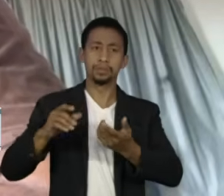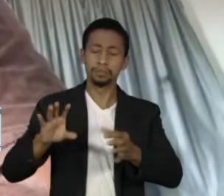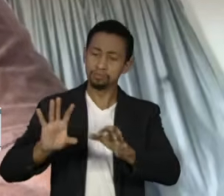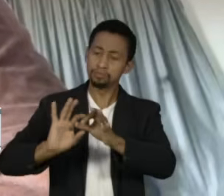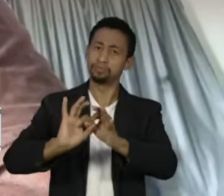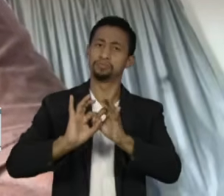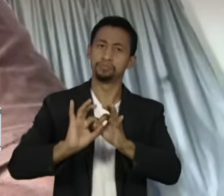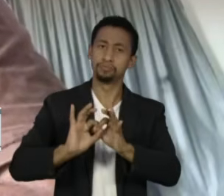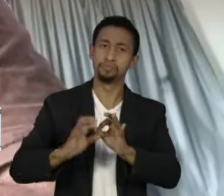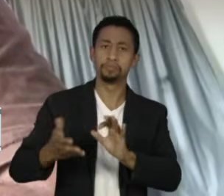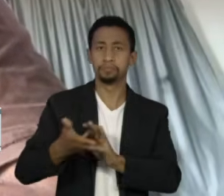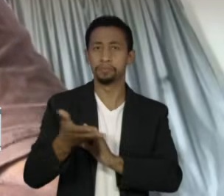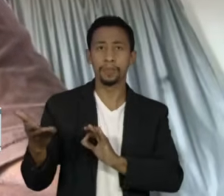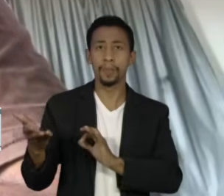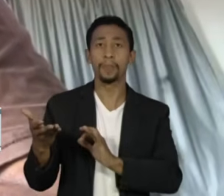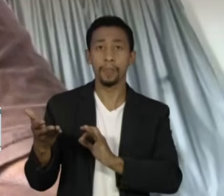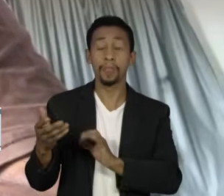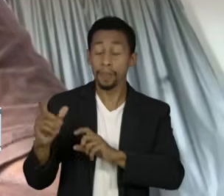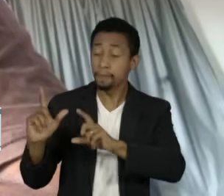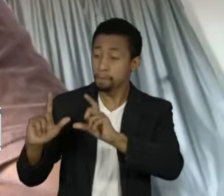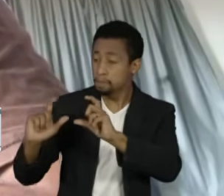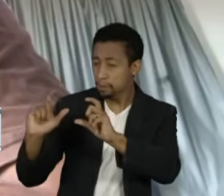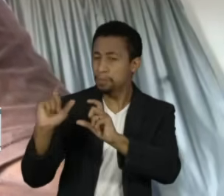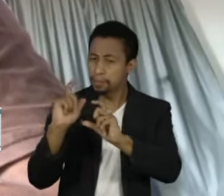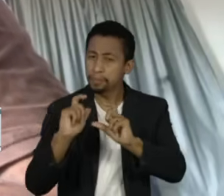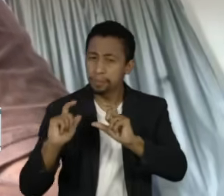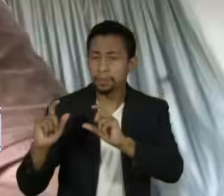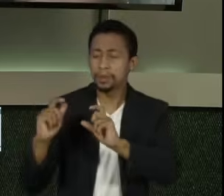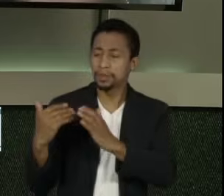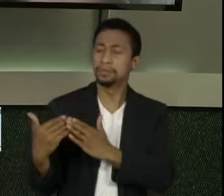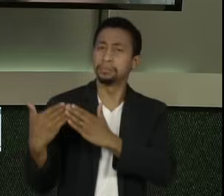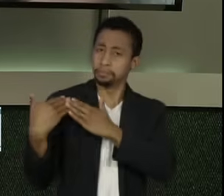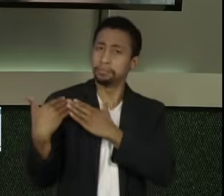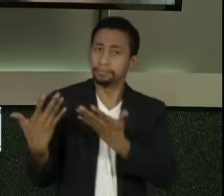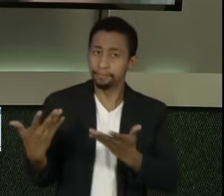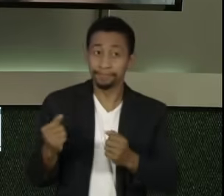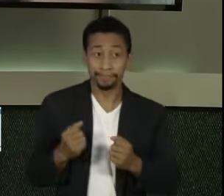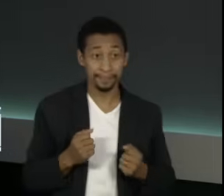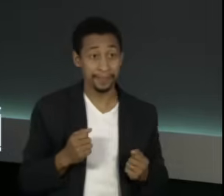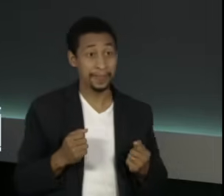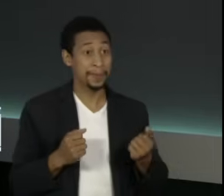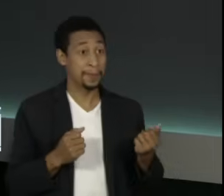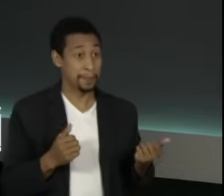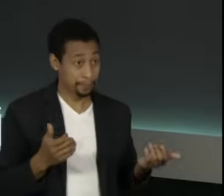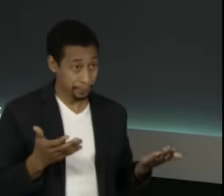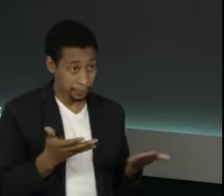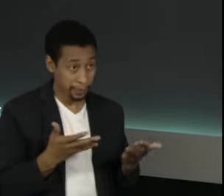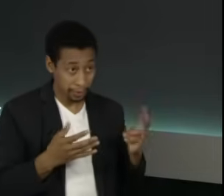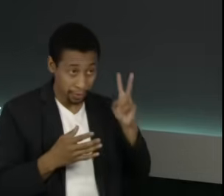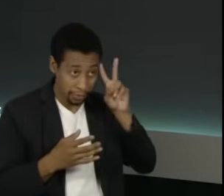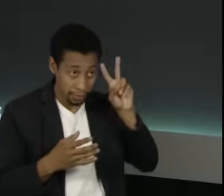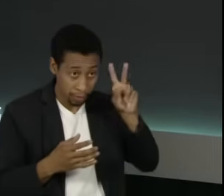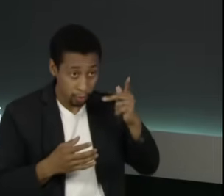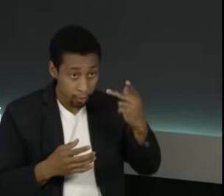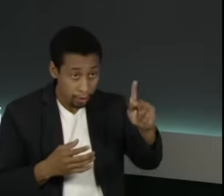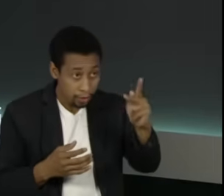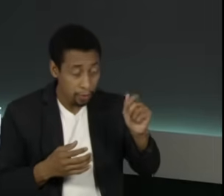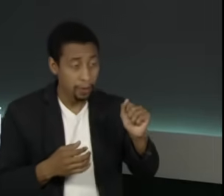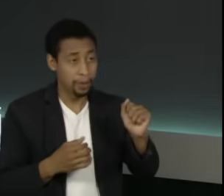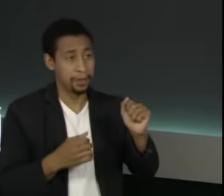arte ela tem que fazer esse papel, assim, de diálogo sempre. E hoje você leva a sua história e os